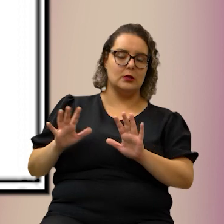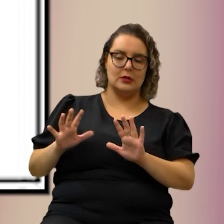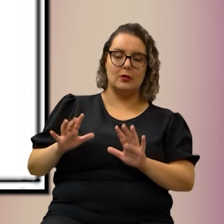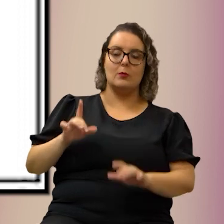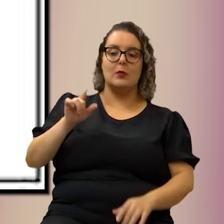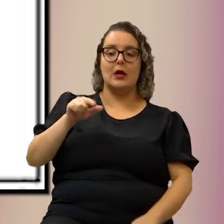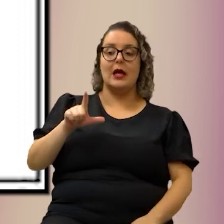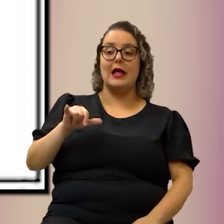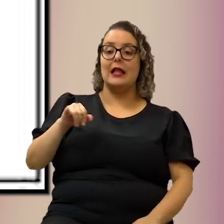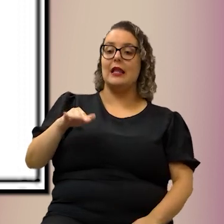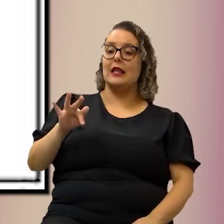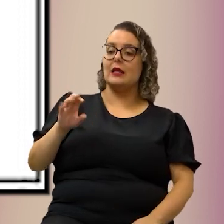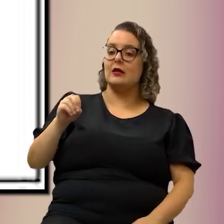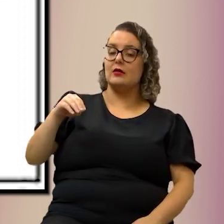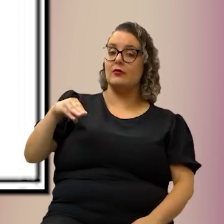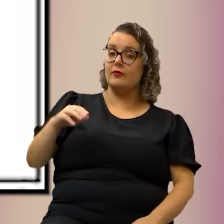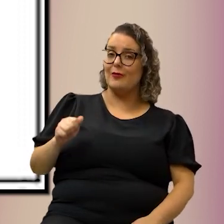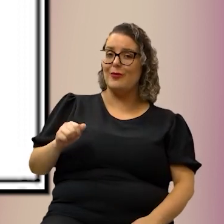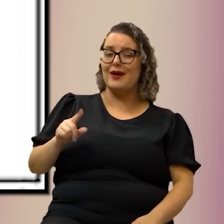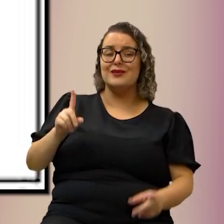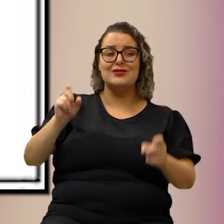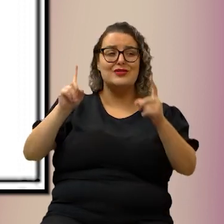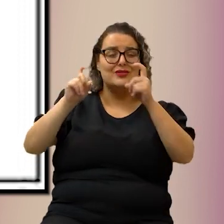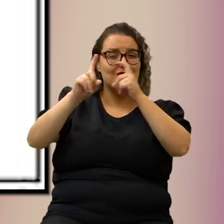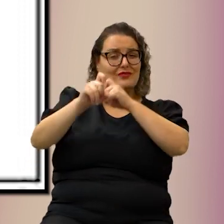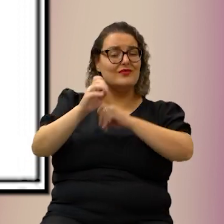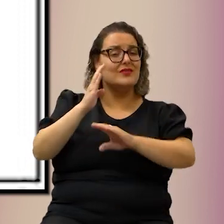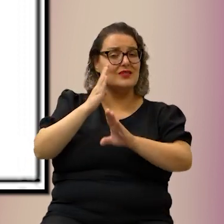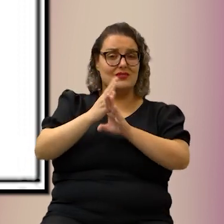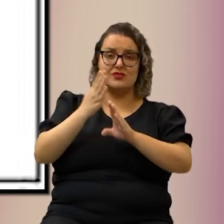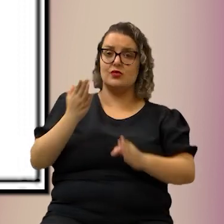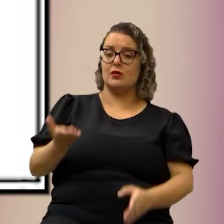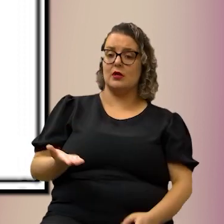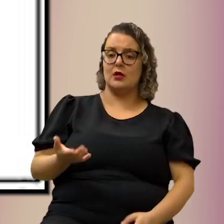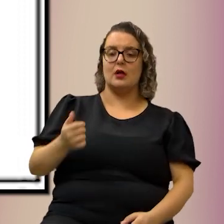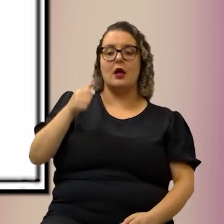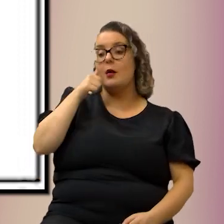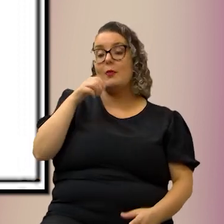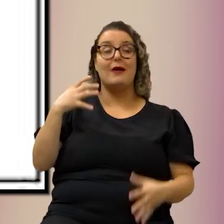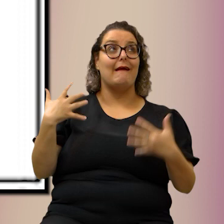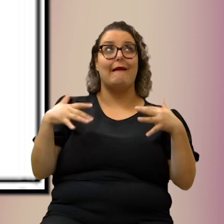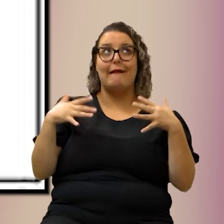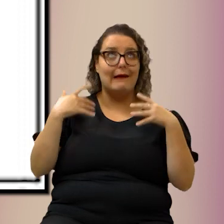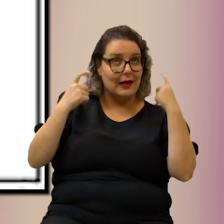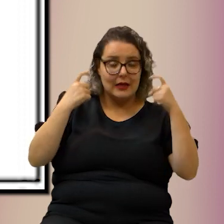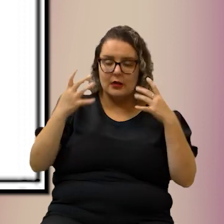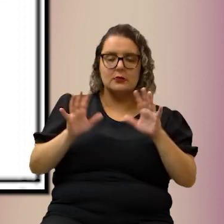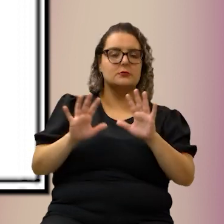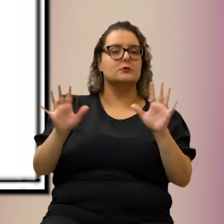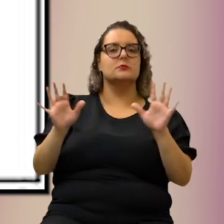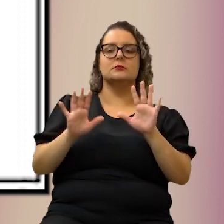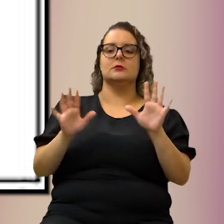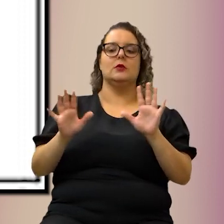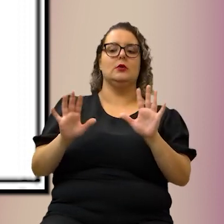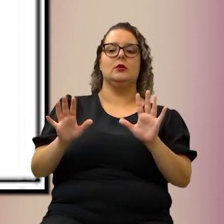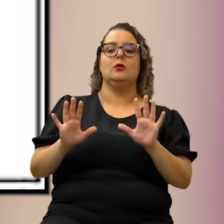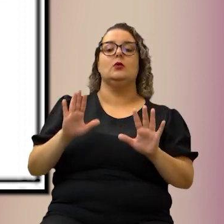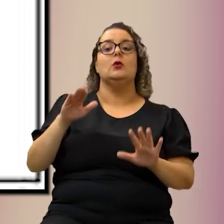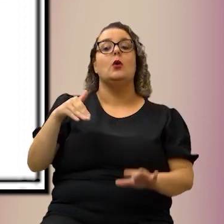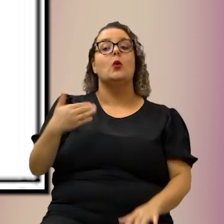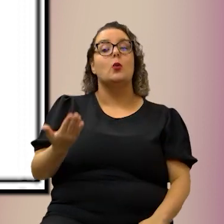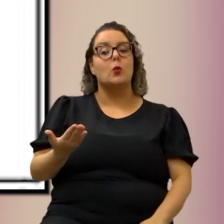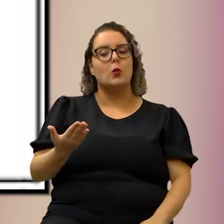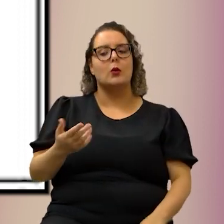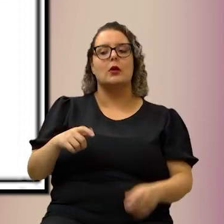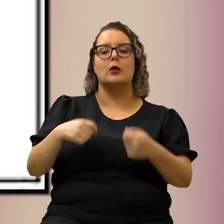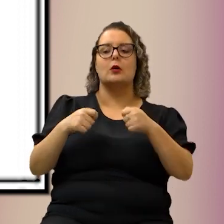Ele é um tipo de linfoma raríssimo, tá bem? Então as mulheres não precisam exatamente ficar aflitas com isso. Quando que